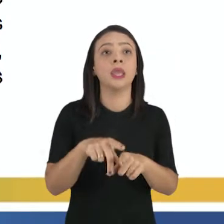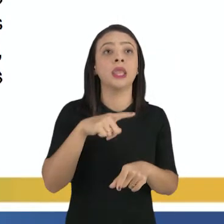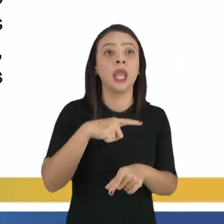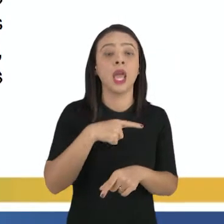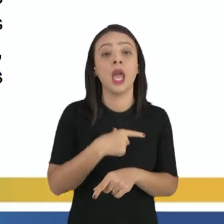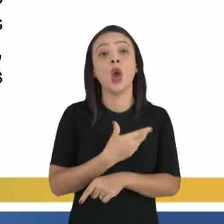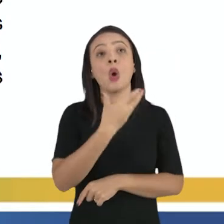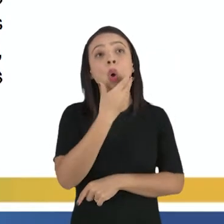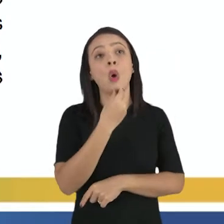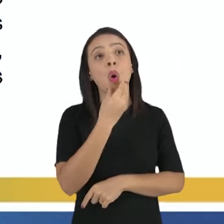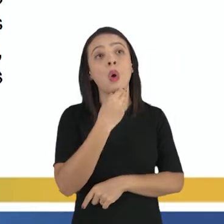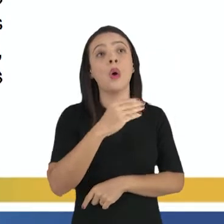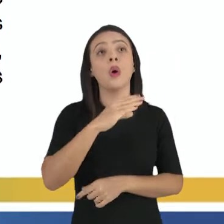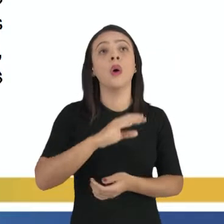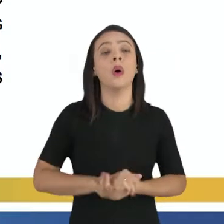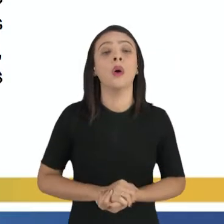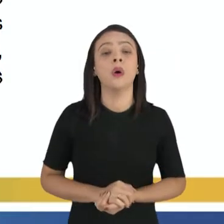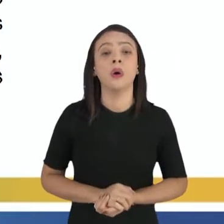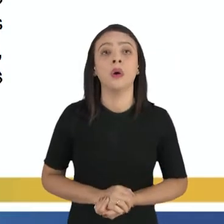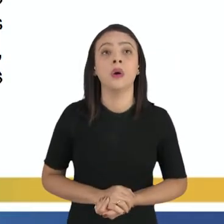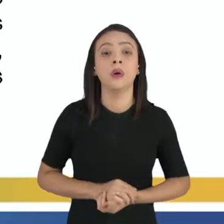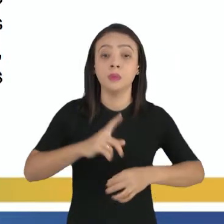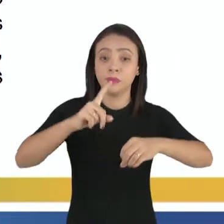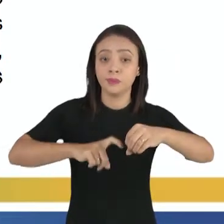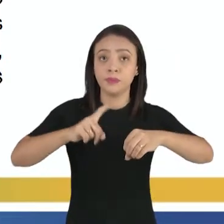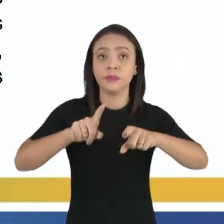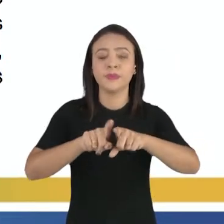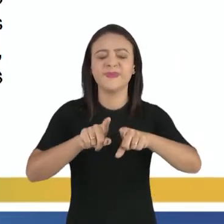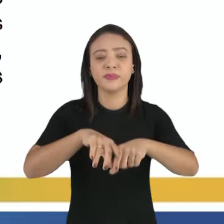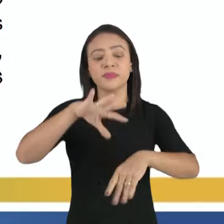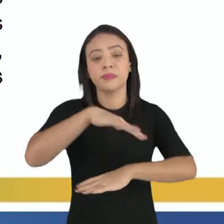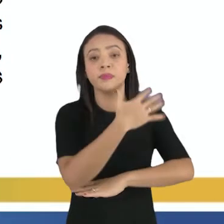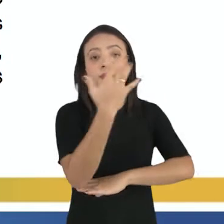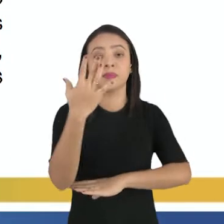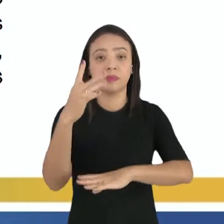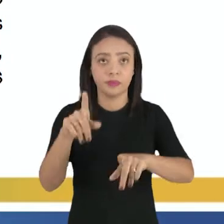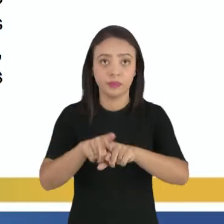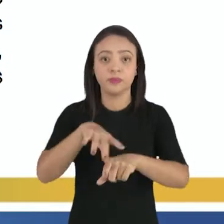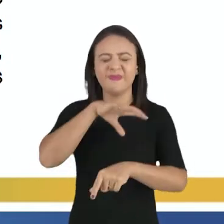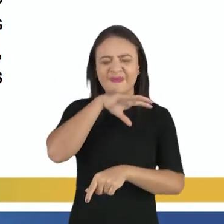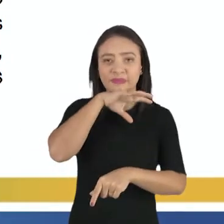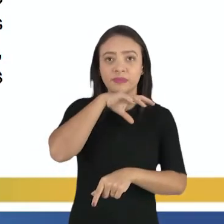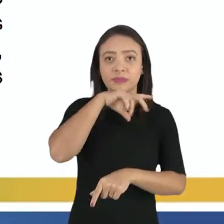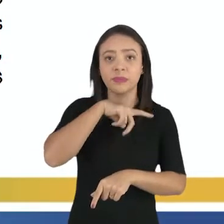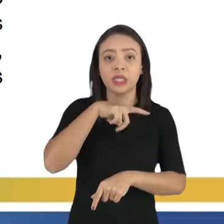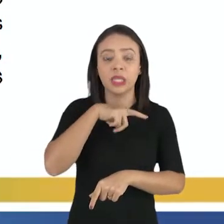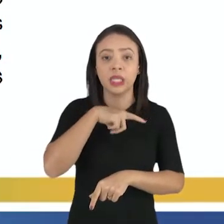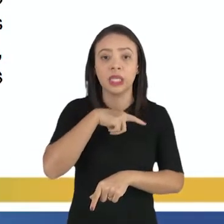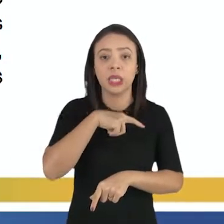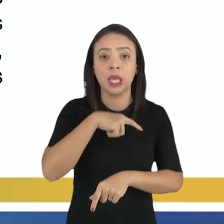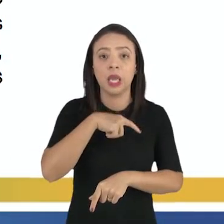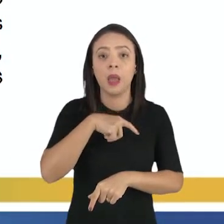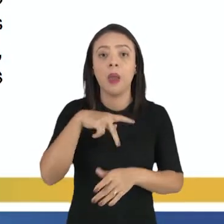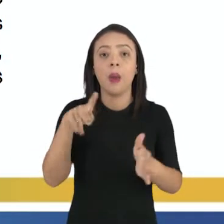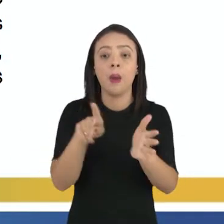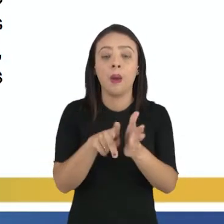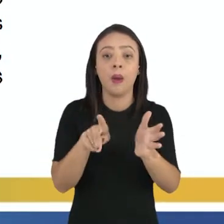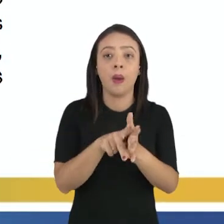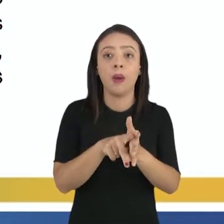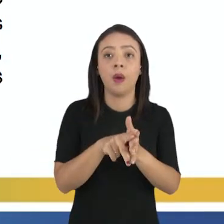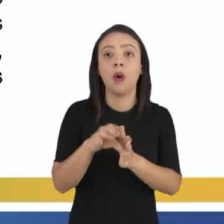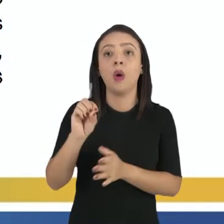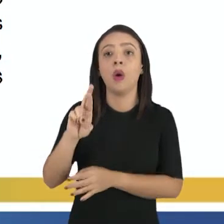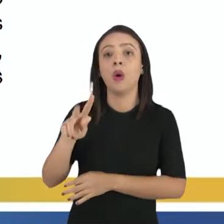masculinos. Nas espécies animais e plantas cujos os órgãos sexuais eles são separados, então eles vão